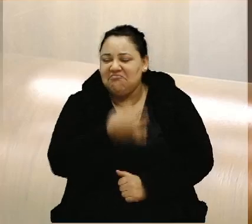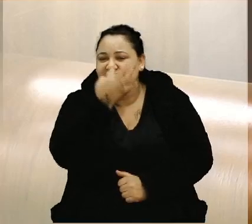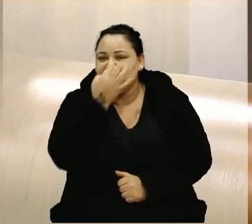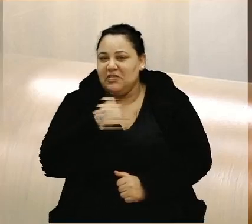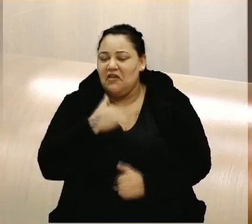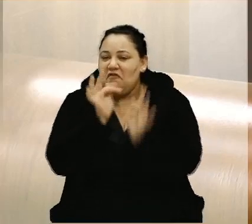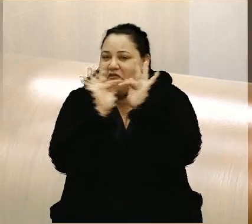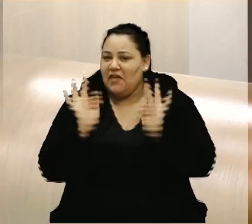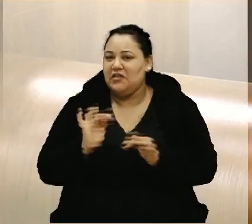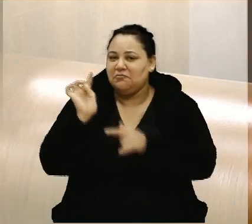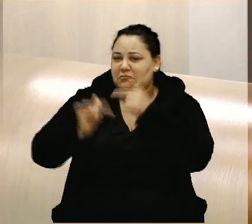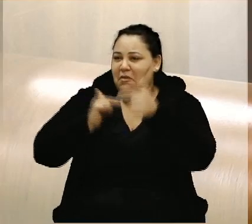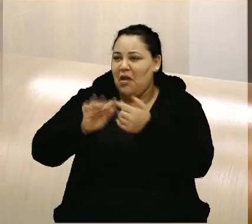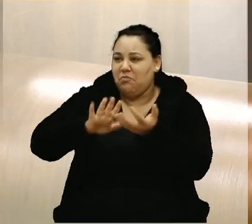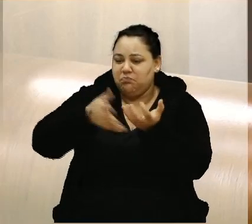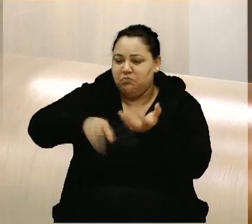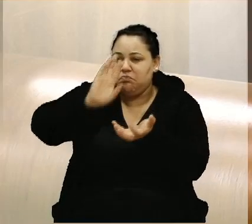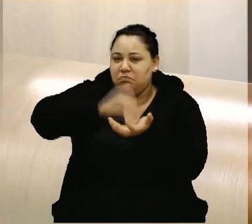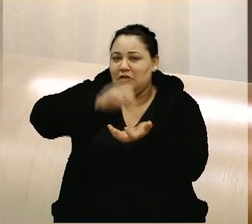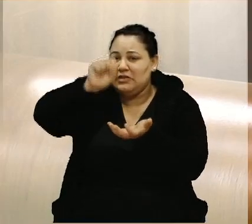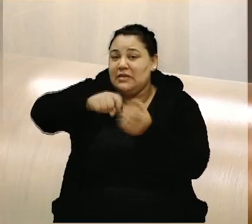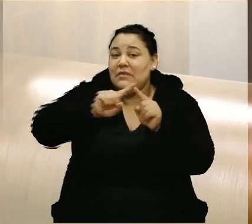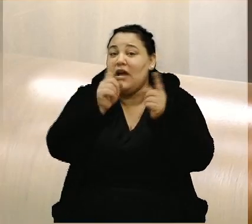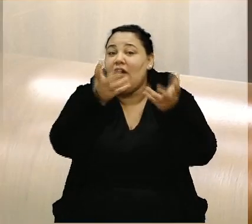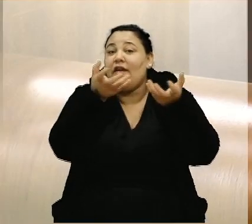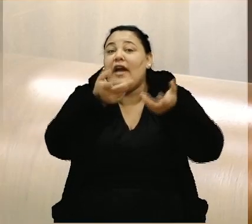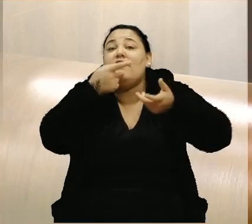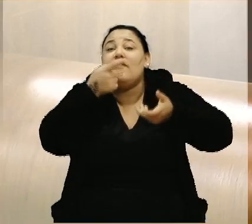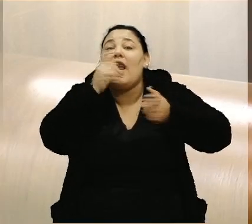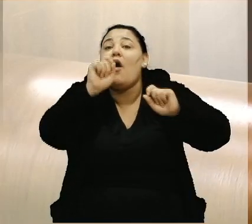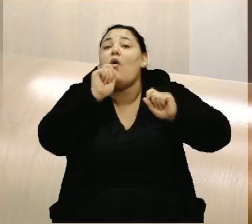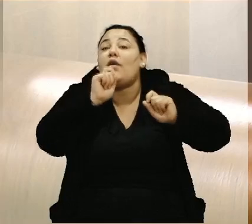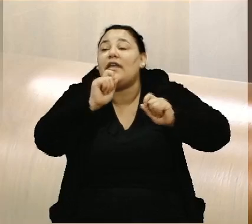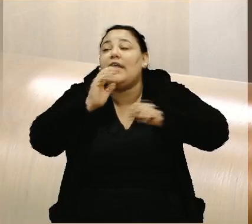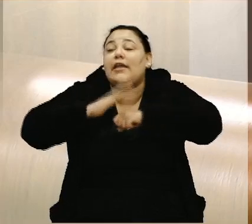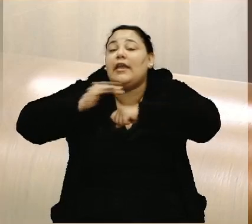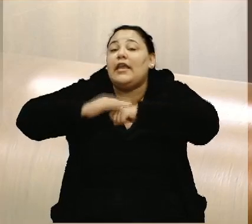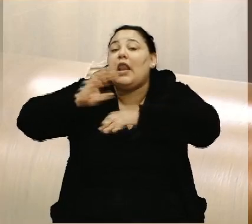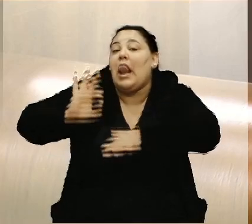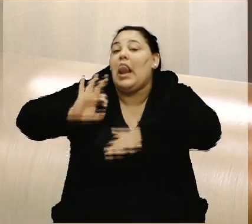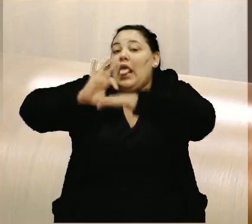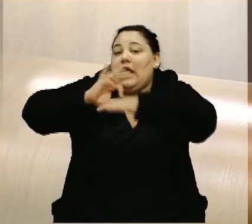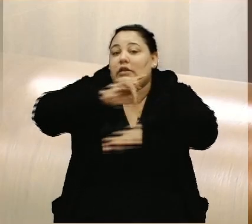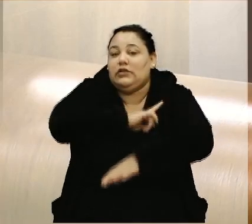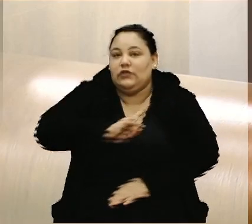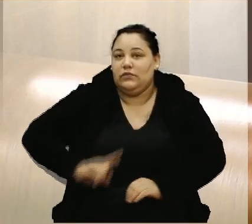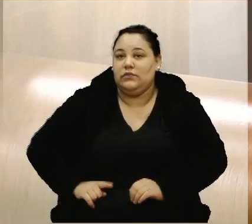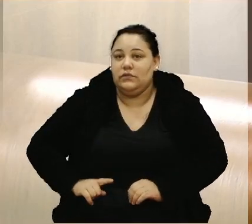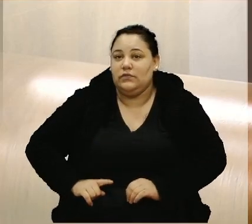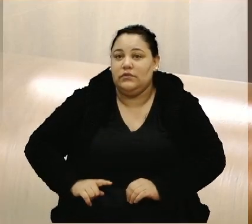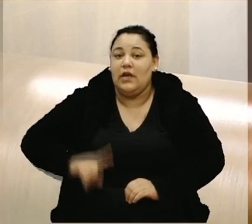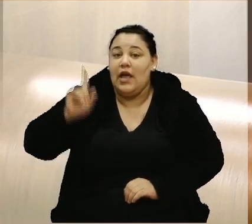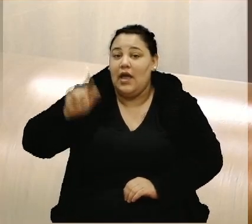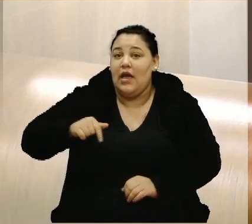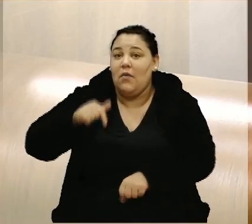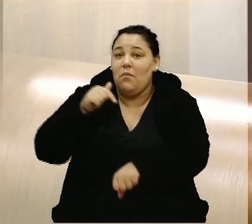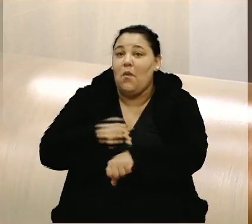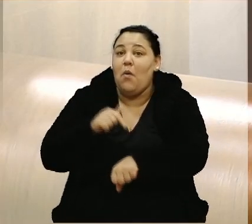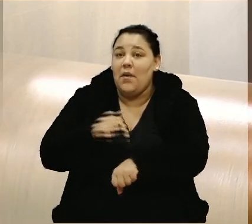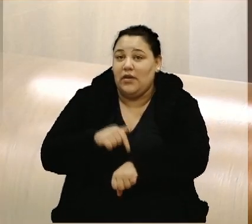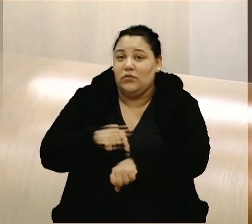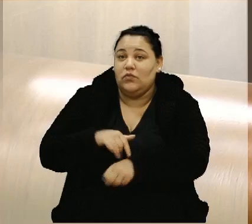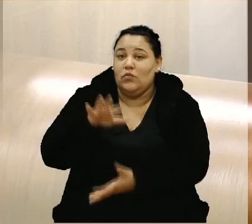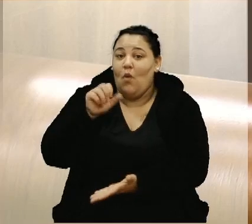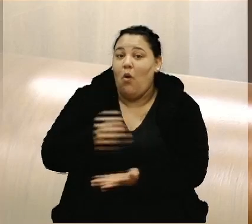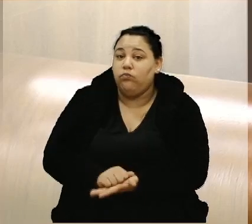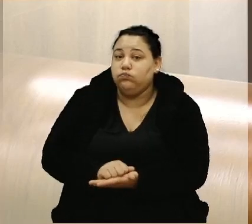trabalho da Codeca. Mas eu quero dizer o seguinte, nobre líder do governo: é o momento de credenciamento da UPA. É